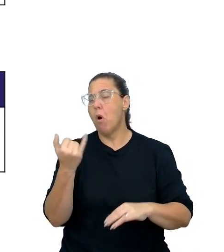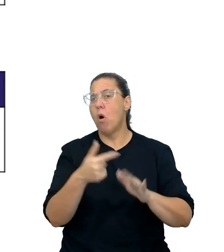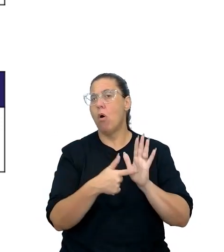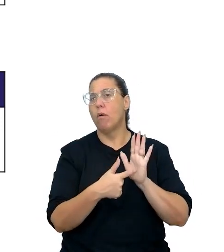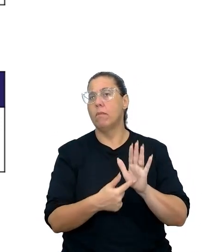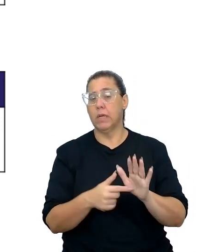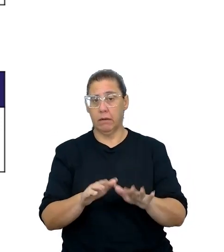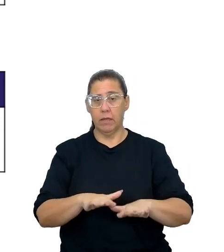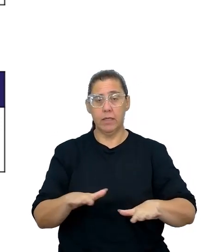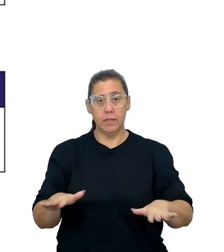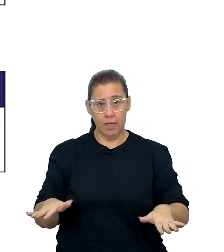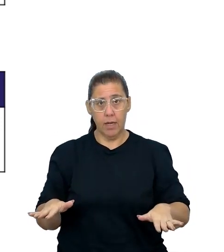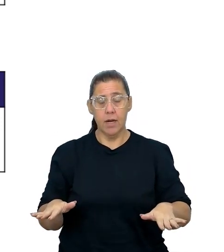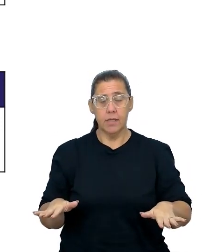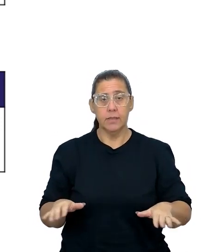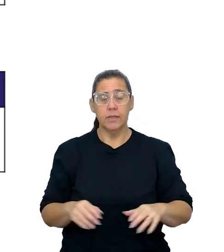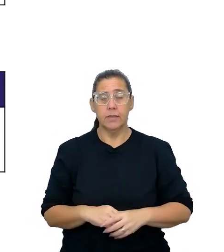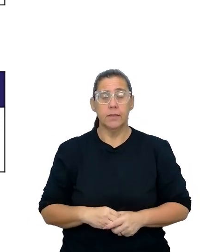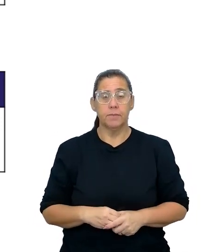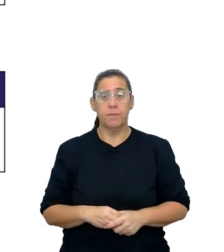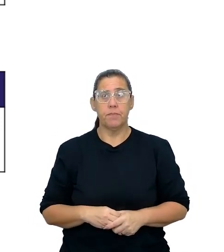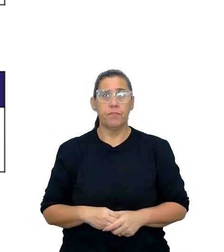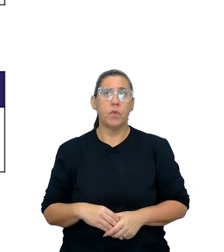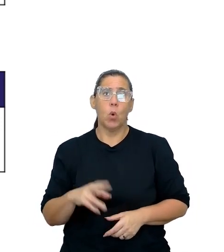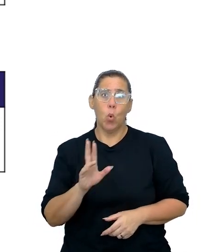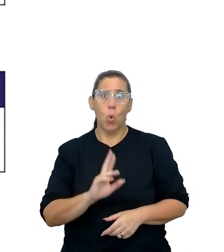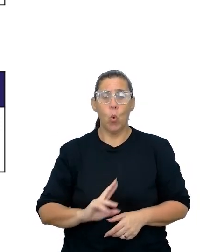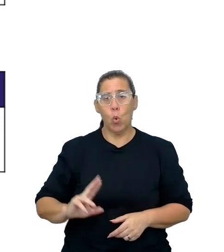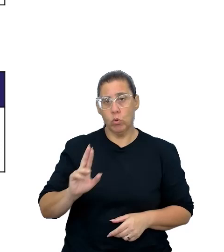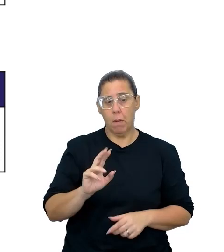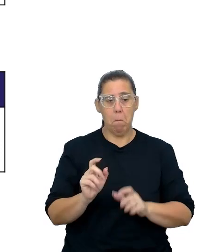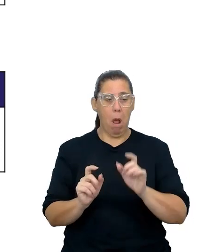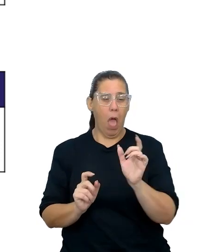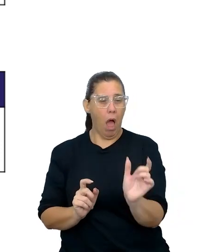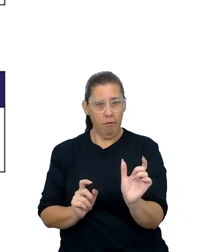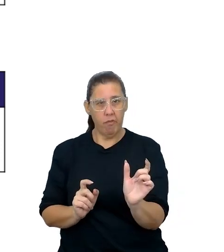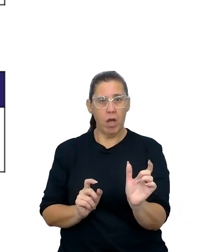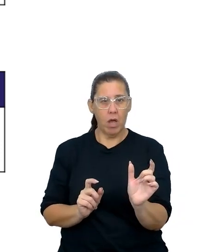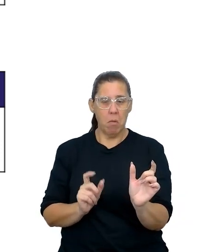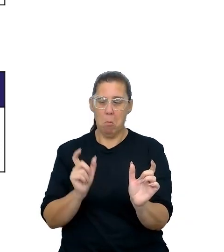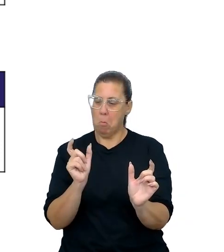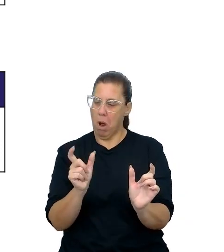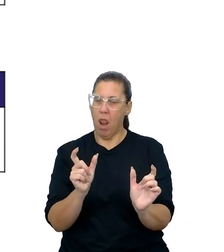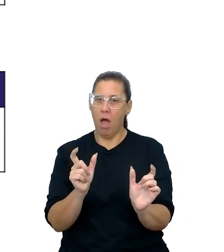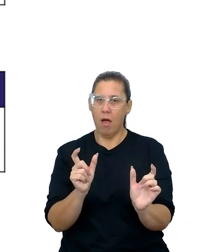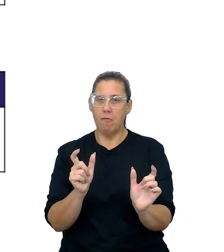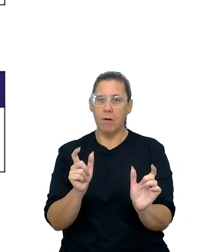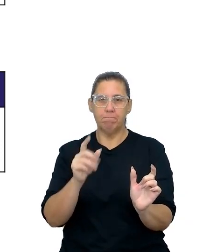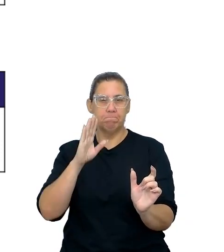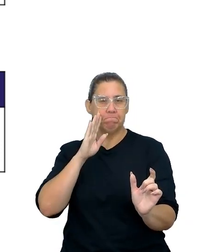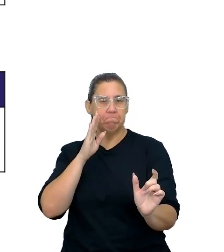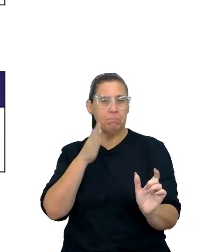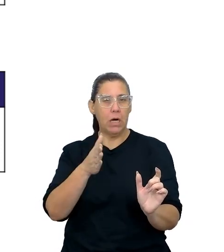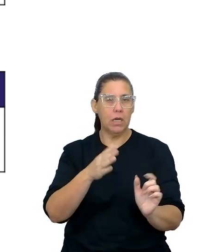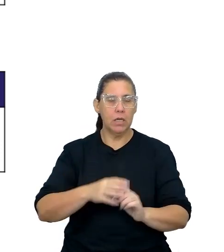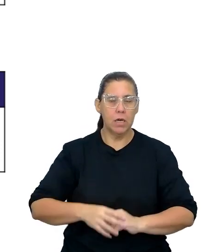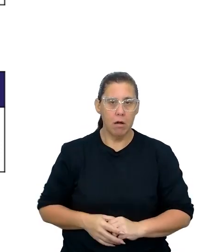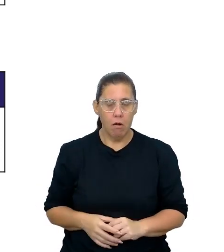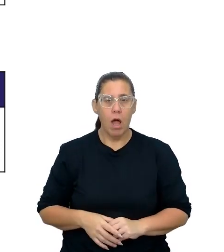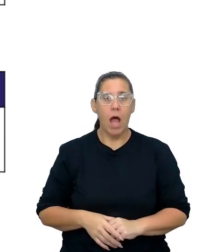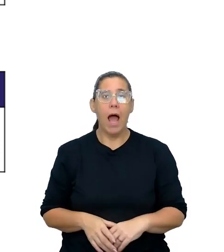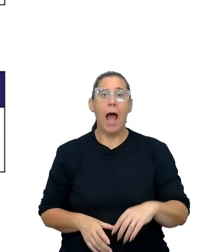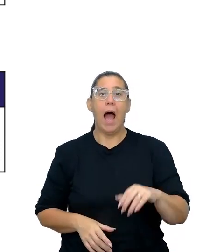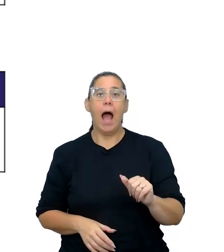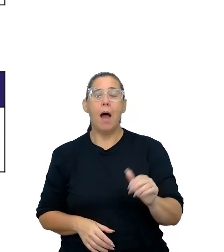destacar que as crianças, muitas vezes, utilizam essas palavras, né, como chave, né? Se é